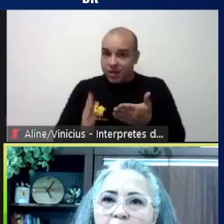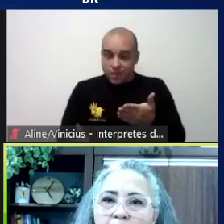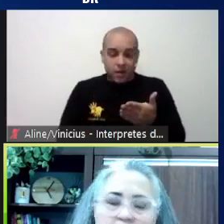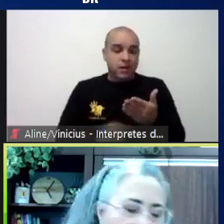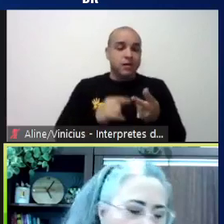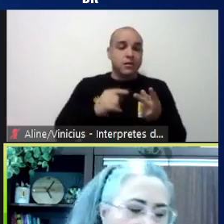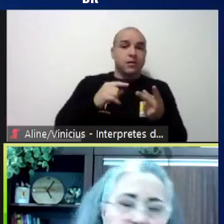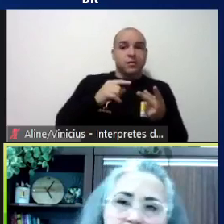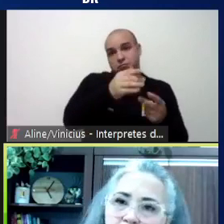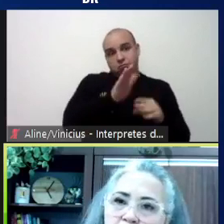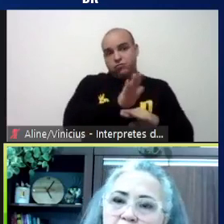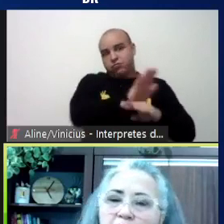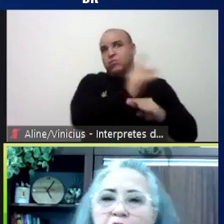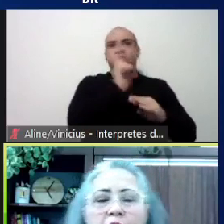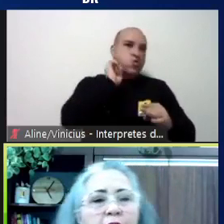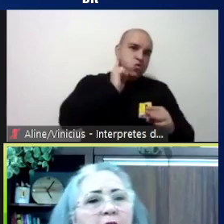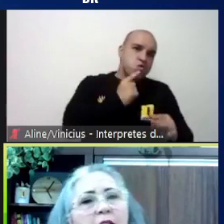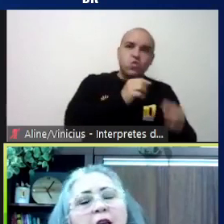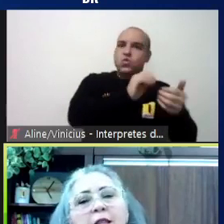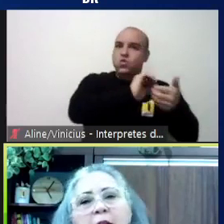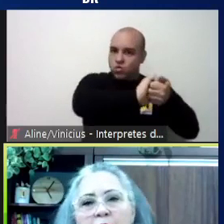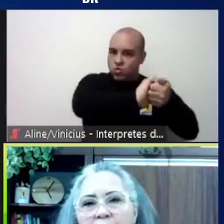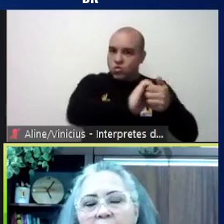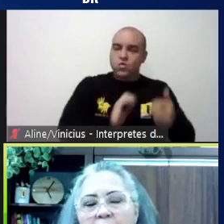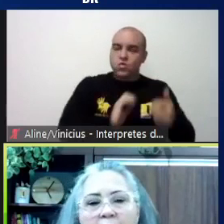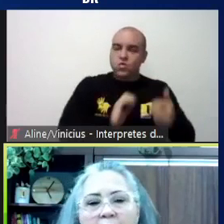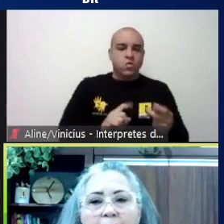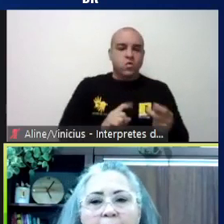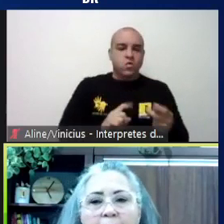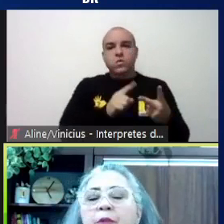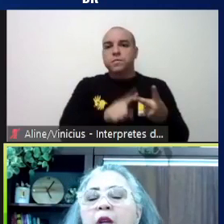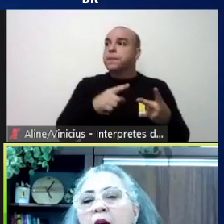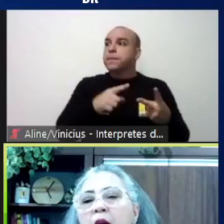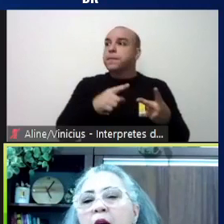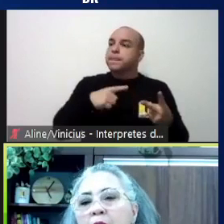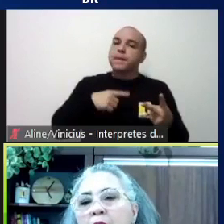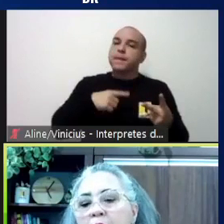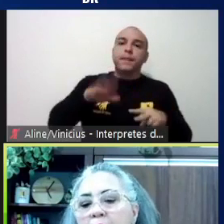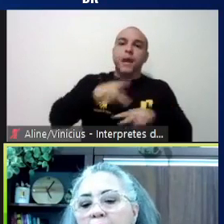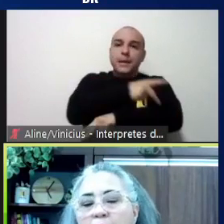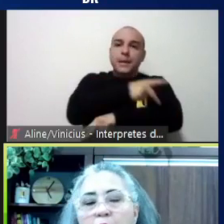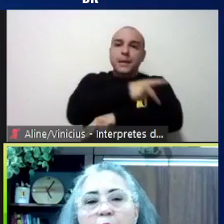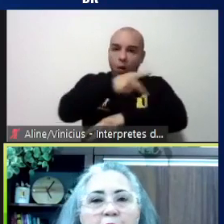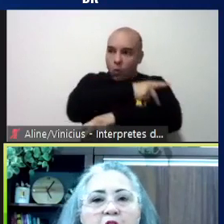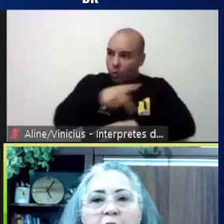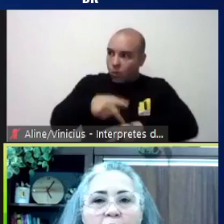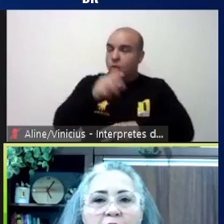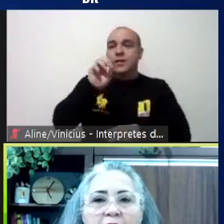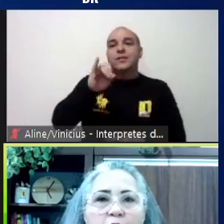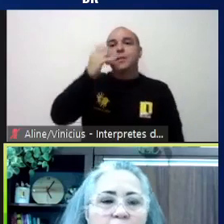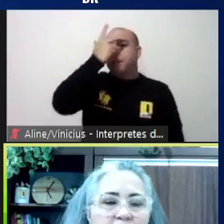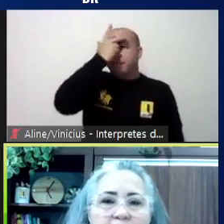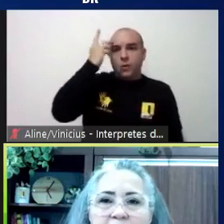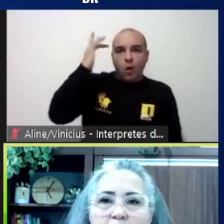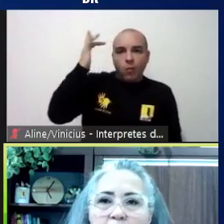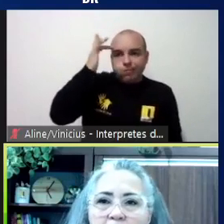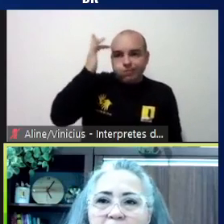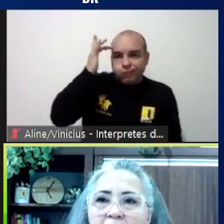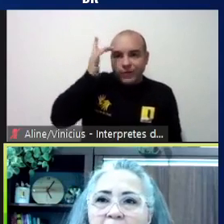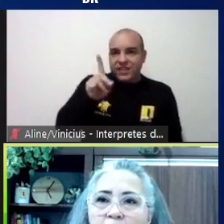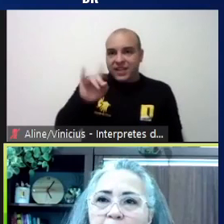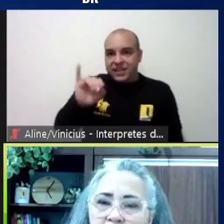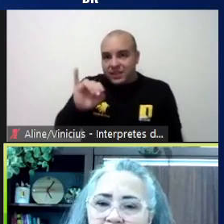tem uma perda cognitiva, temos lá um profissional que faz audiodescrição